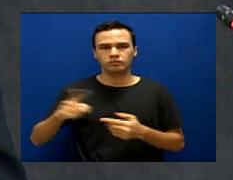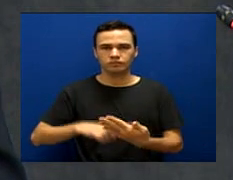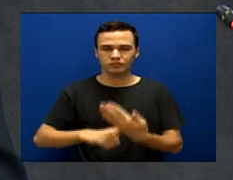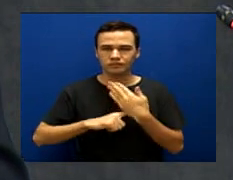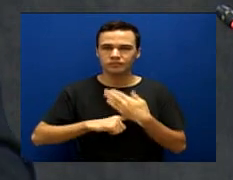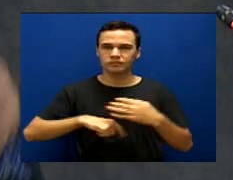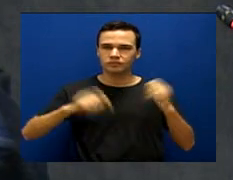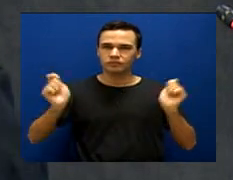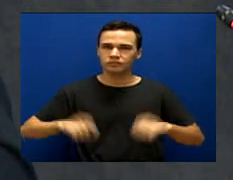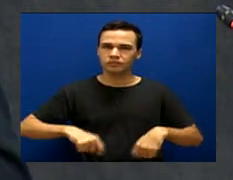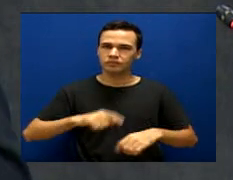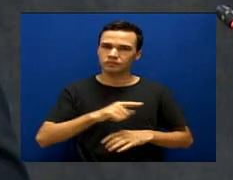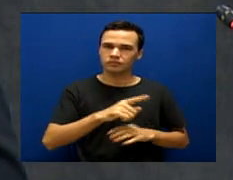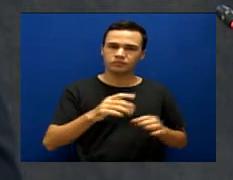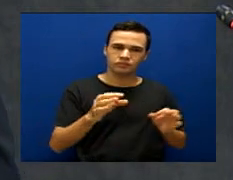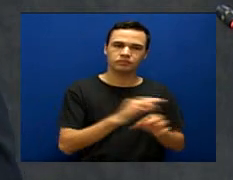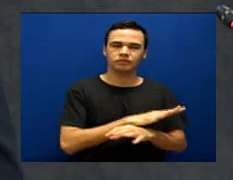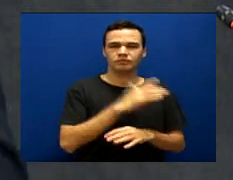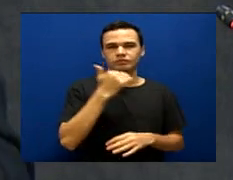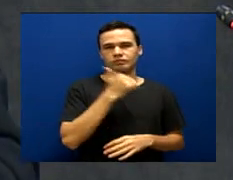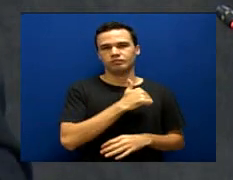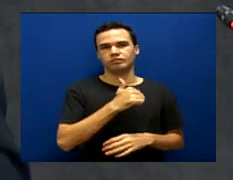a concretização dessas ações.